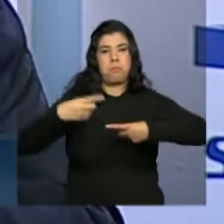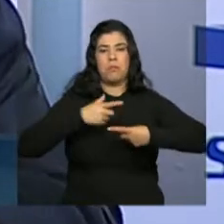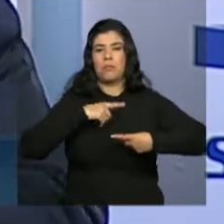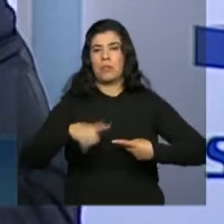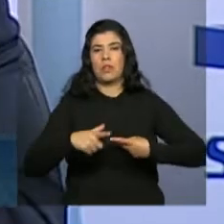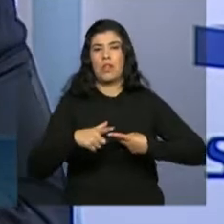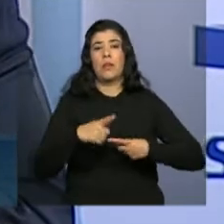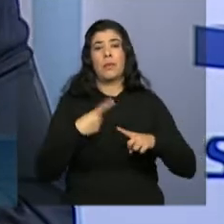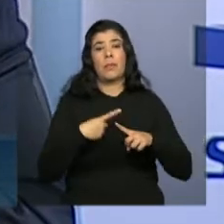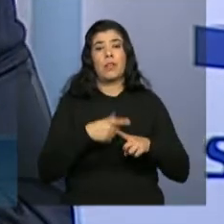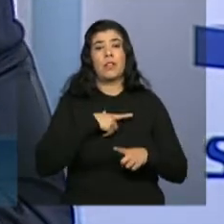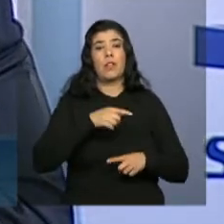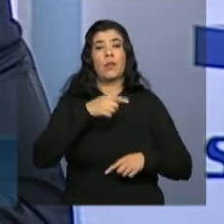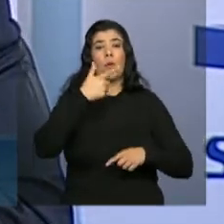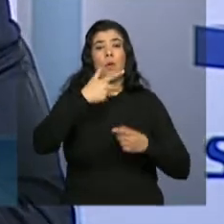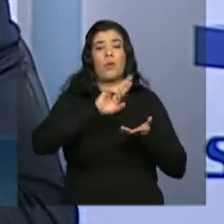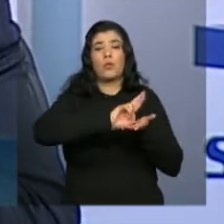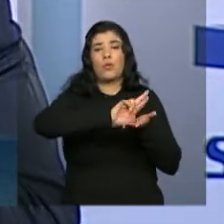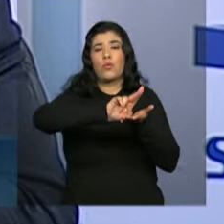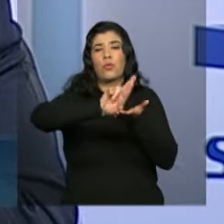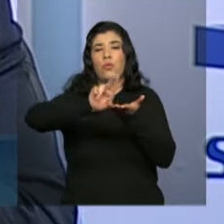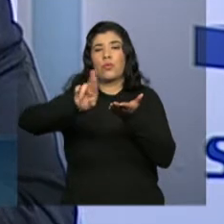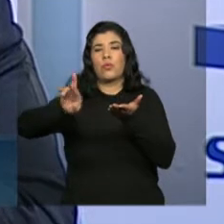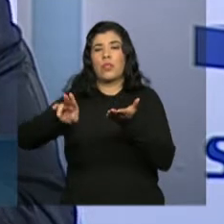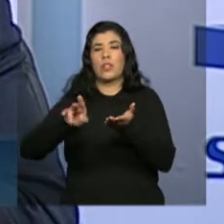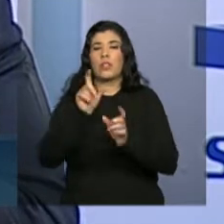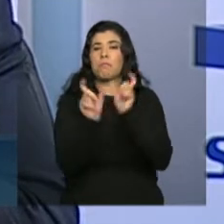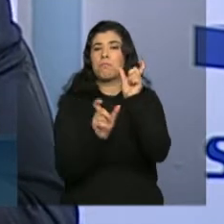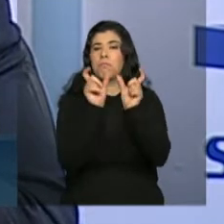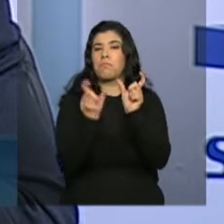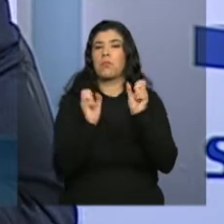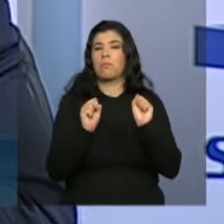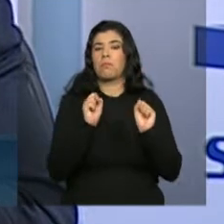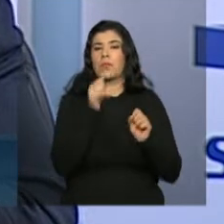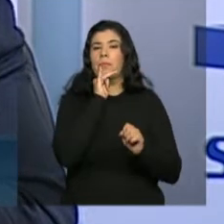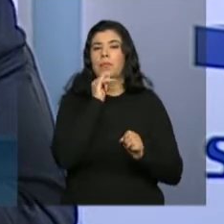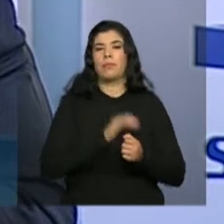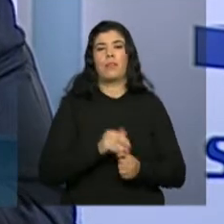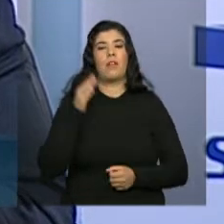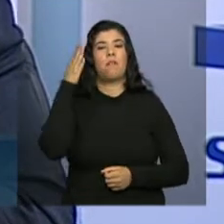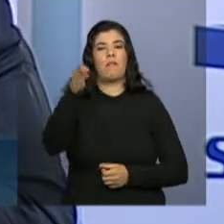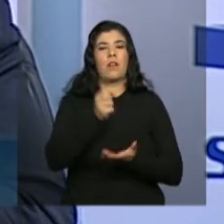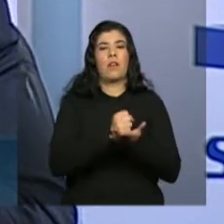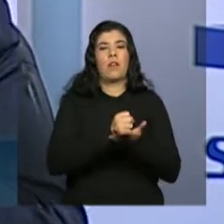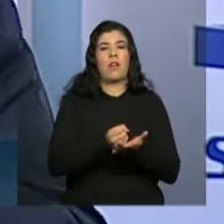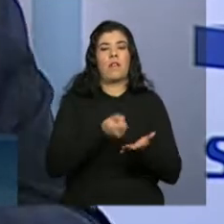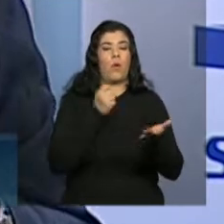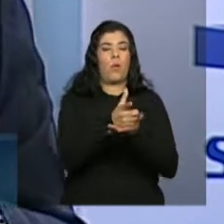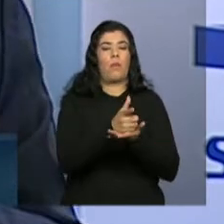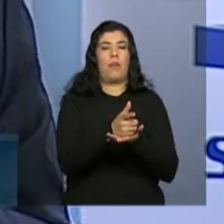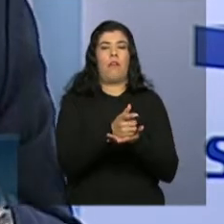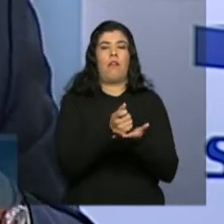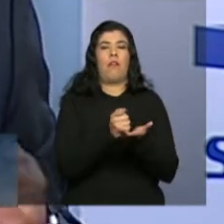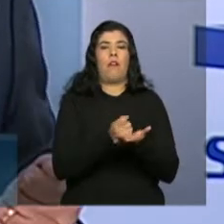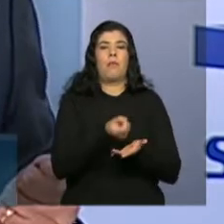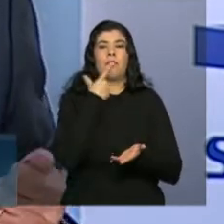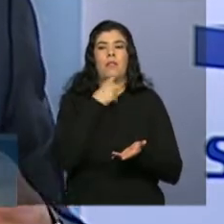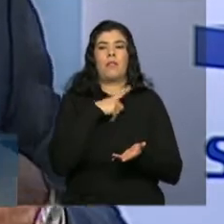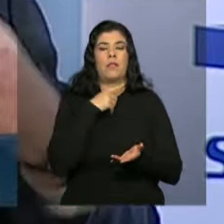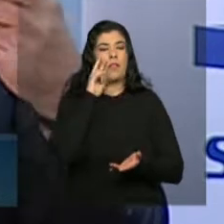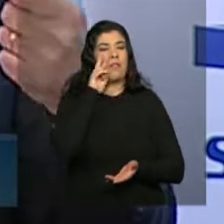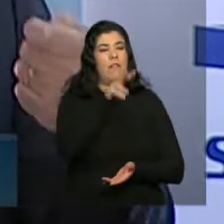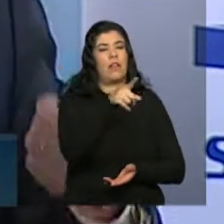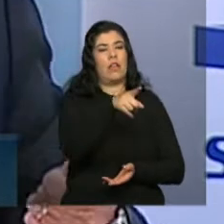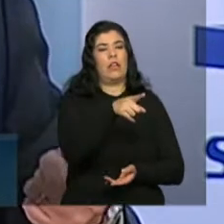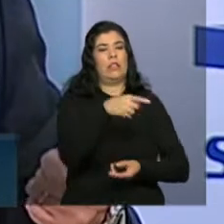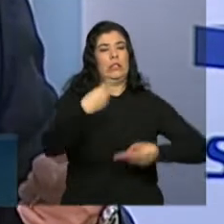outros não descem outras variáveis a ser levado em conta Quem Vai numa farmácia por exemplo a gente encontra isso não é onde tem muita concorrência